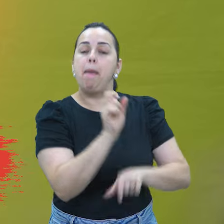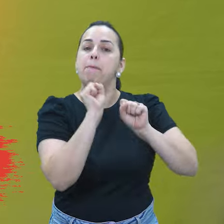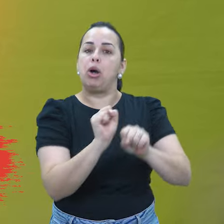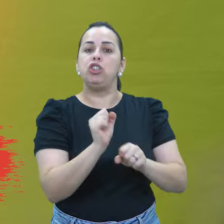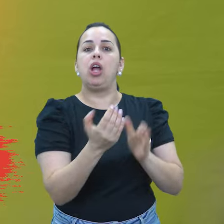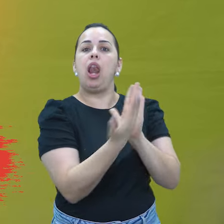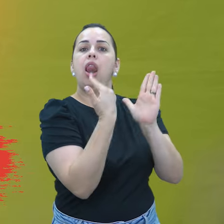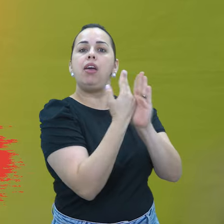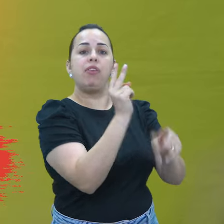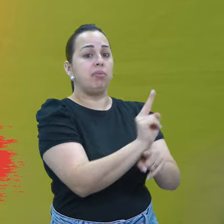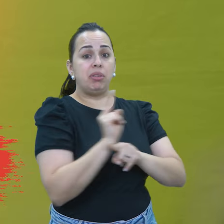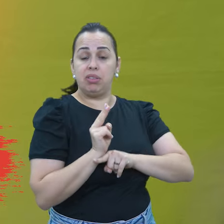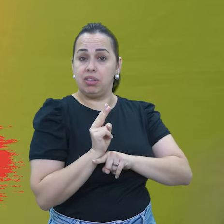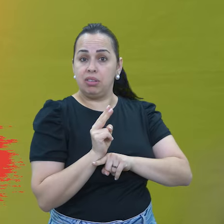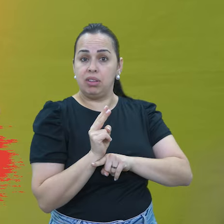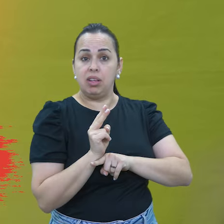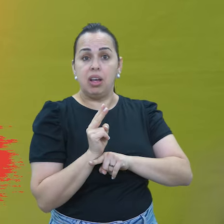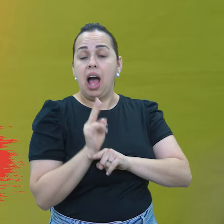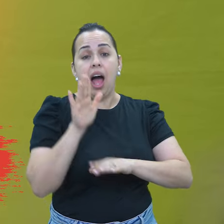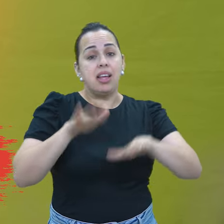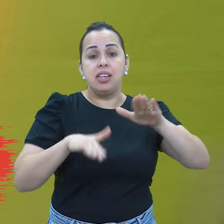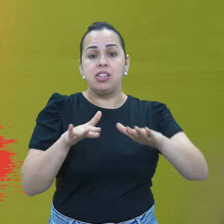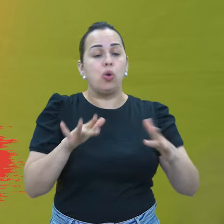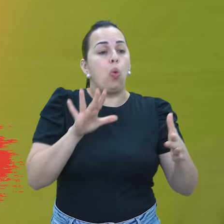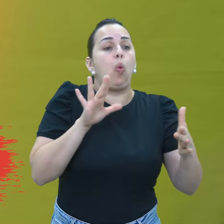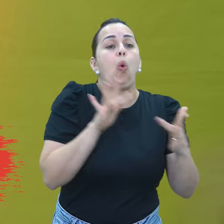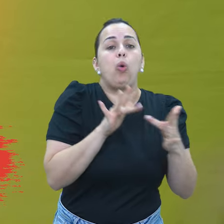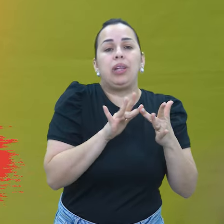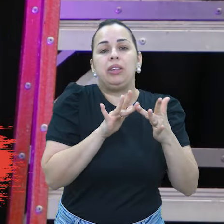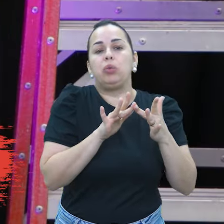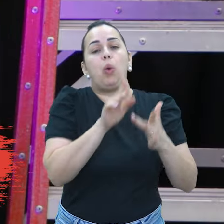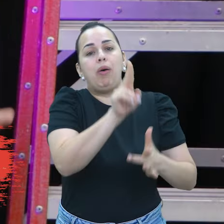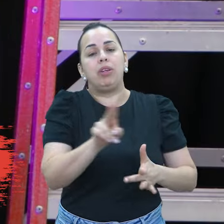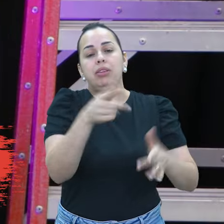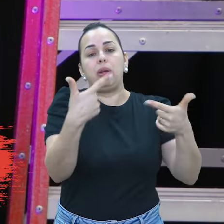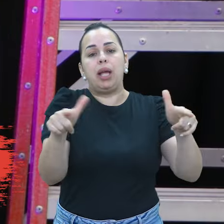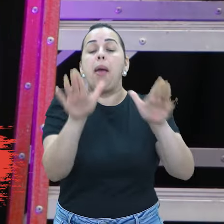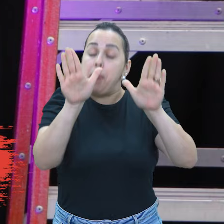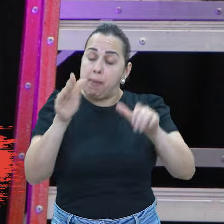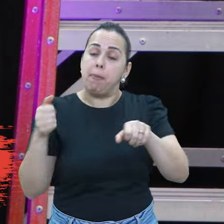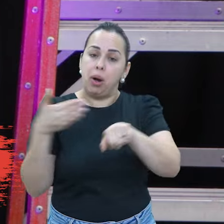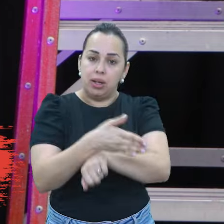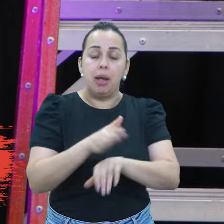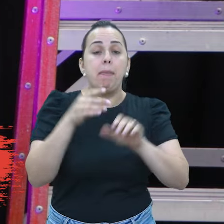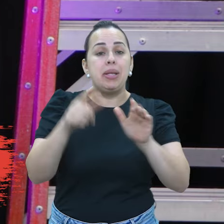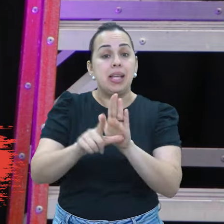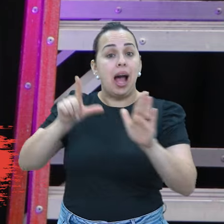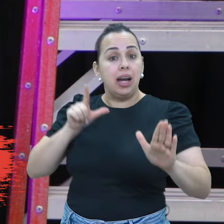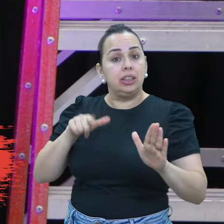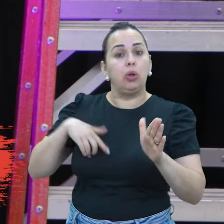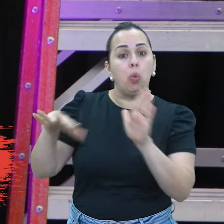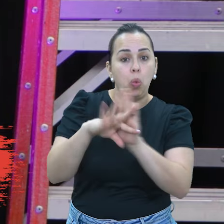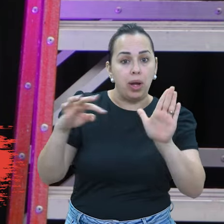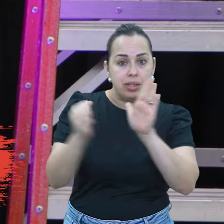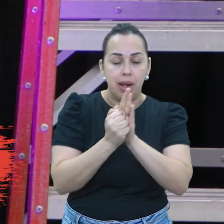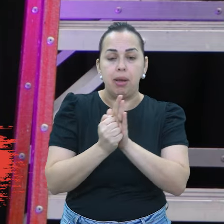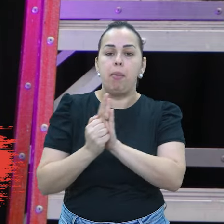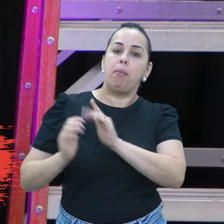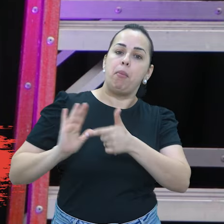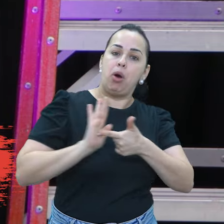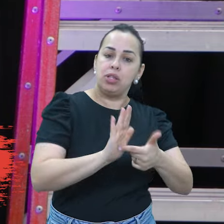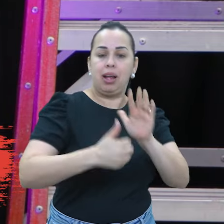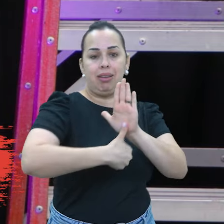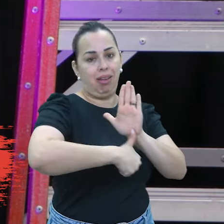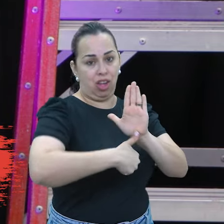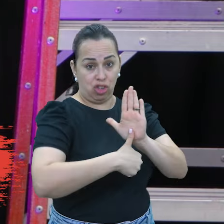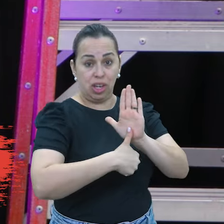pode emprestar livros, mesmo se não tiver vínculo com a universidade. Para isso, o interessado só tem que fazer um cadastro,